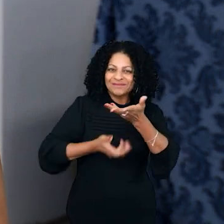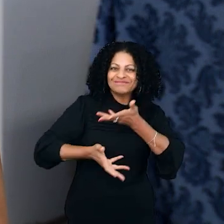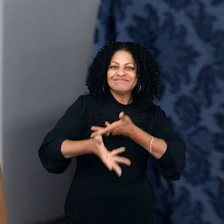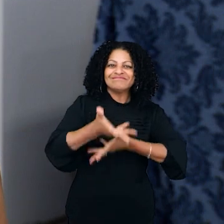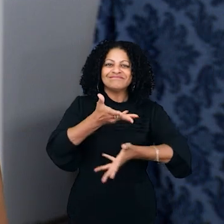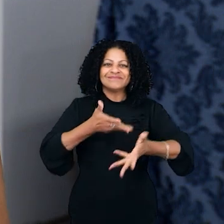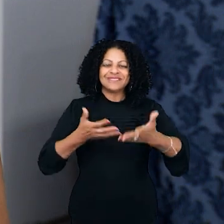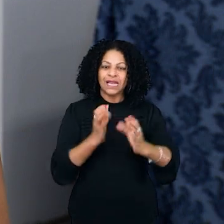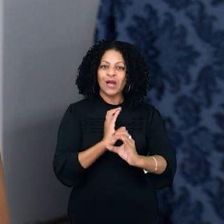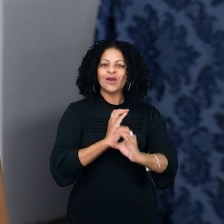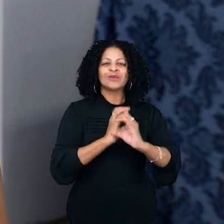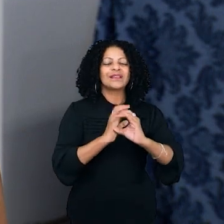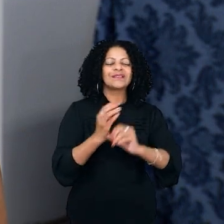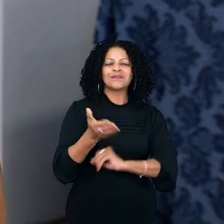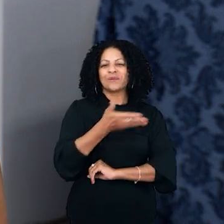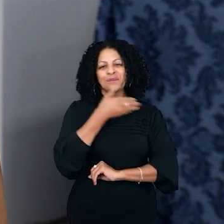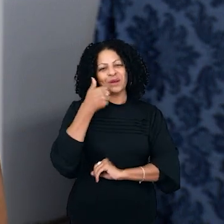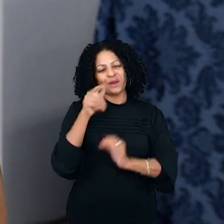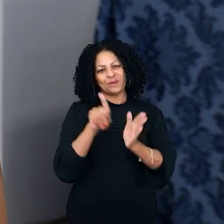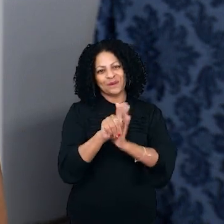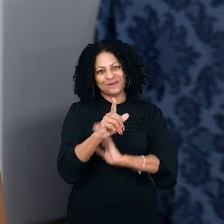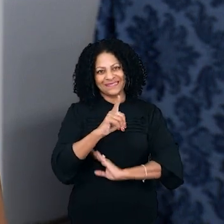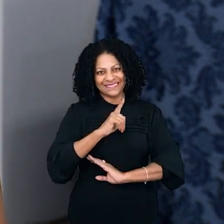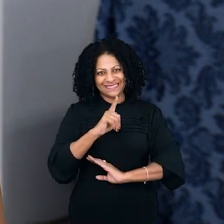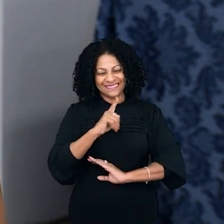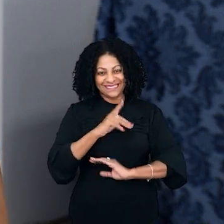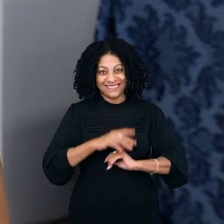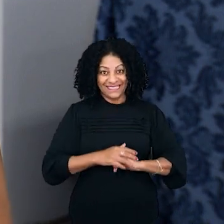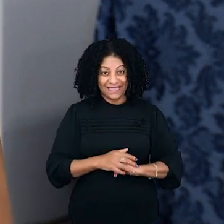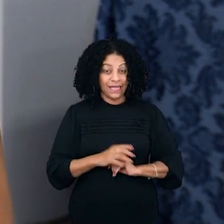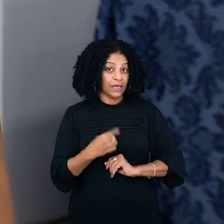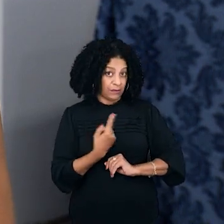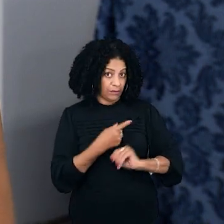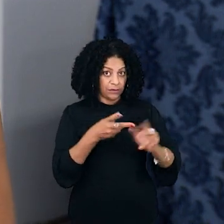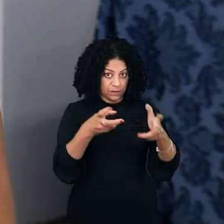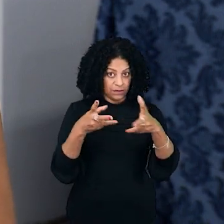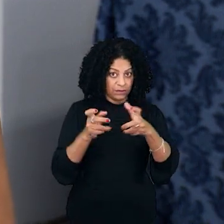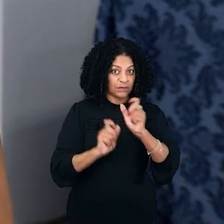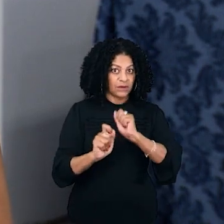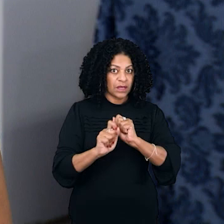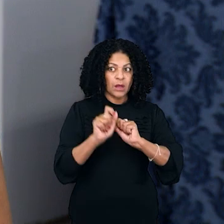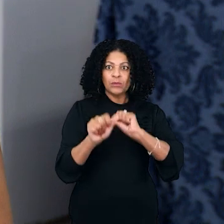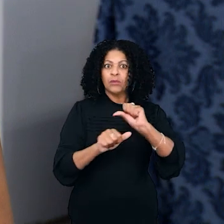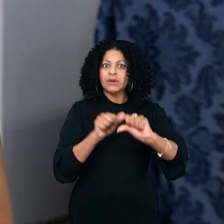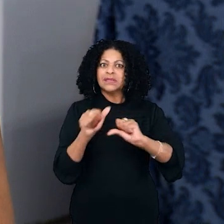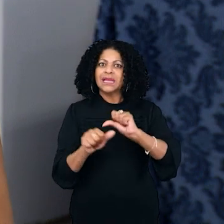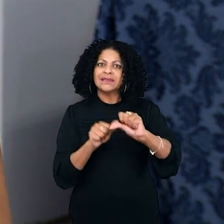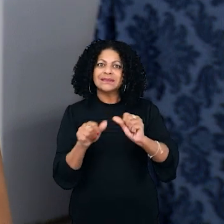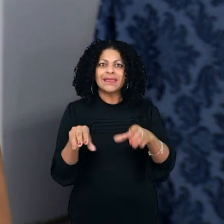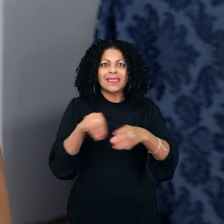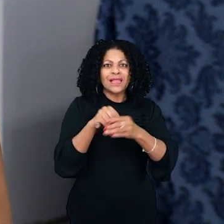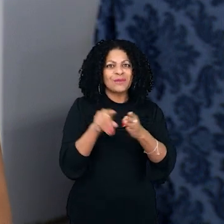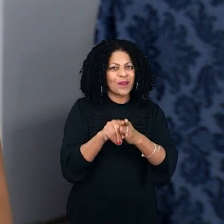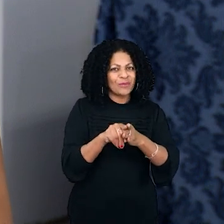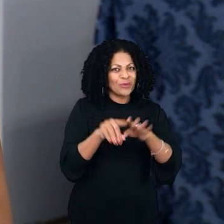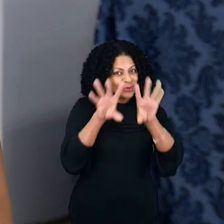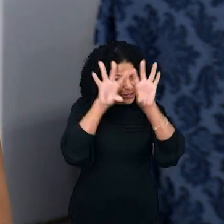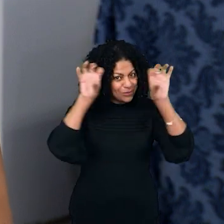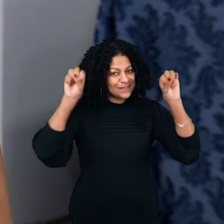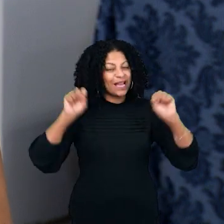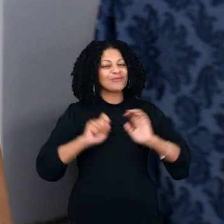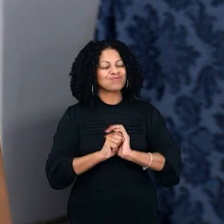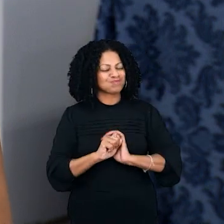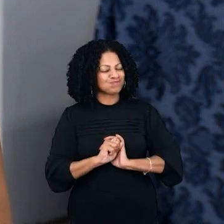que intermediasse acerca dos direitos desse coletivo. Então, a gente percebeu muita mudança no tribunal,